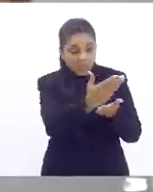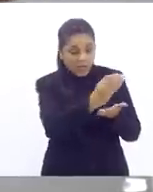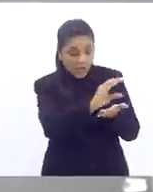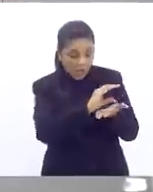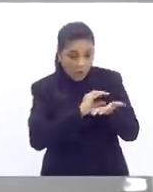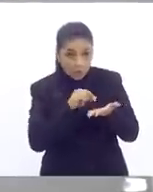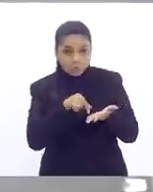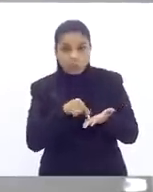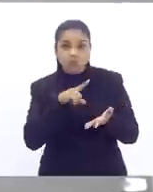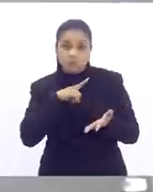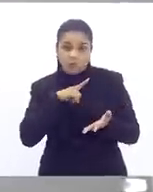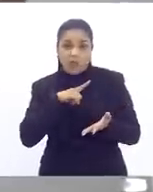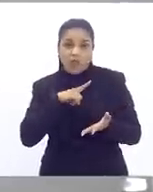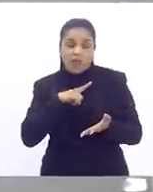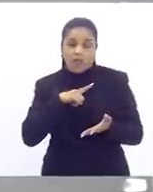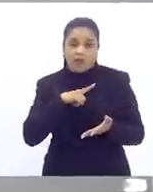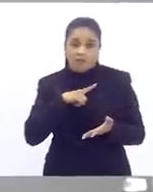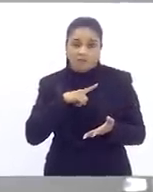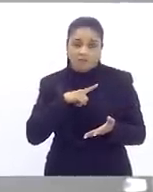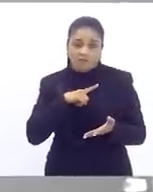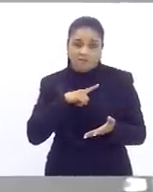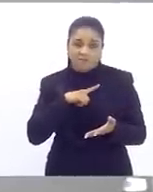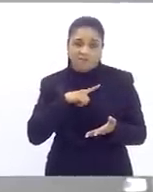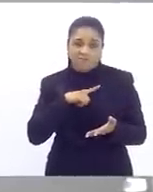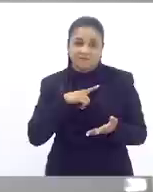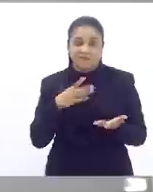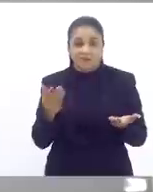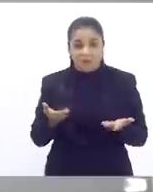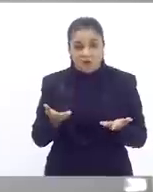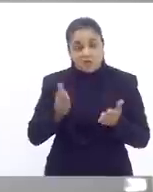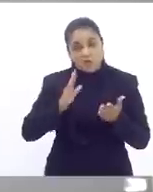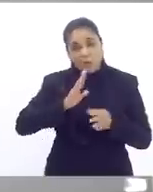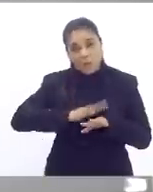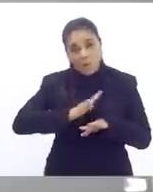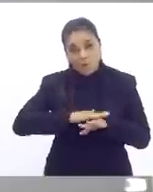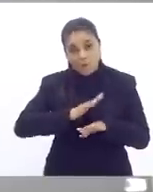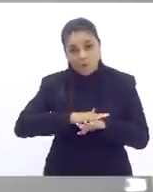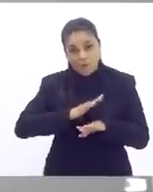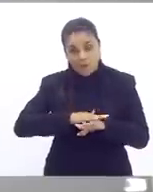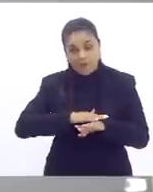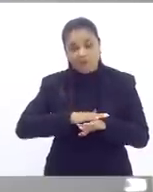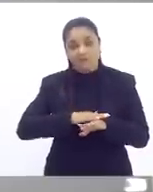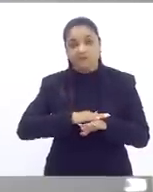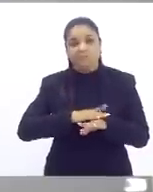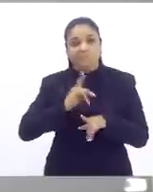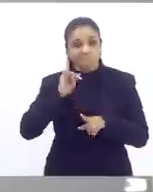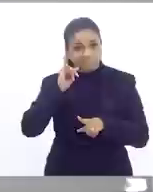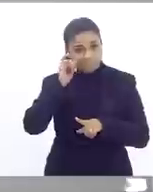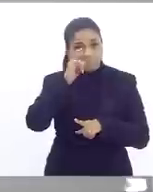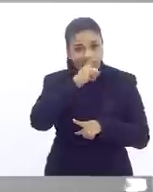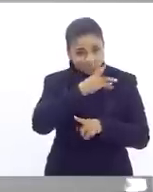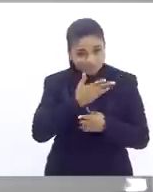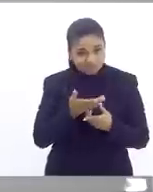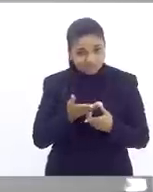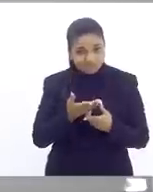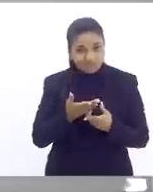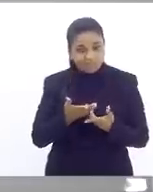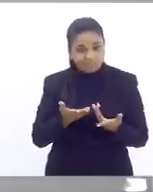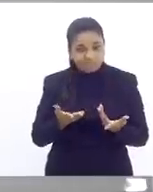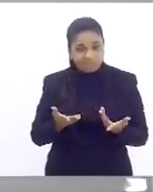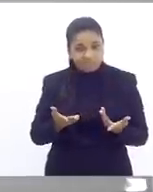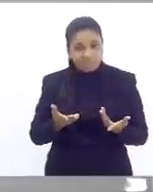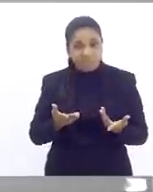alegar que a fonte tesouro tá neste momento com baliza Então eu acho que essa é uma